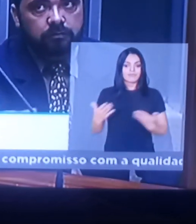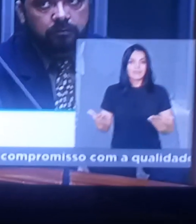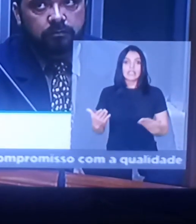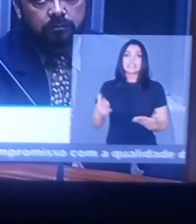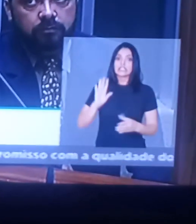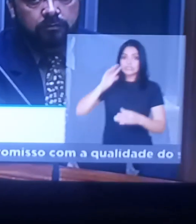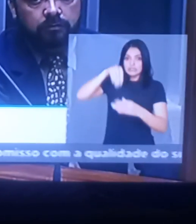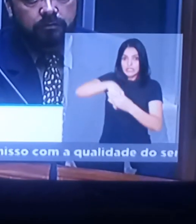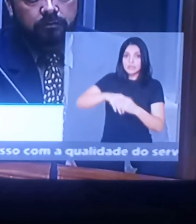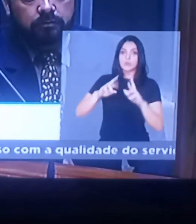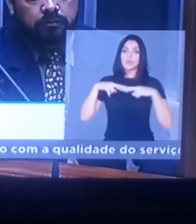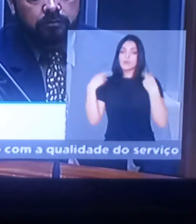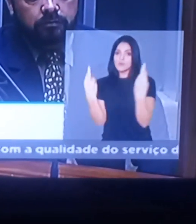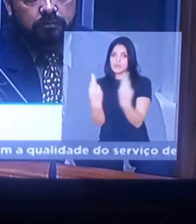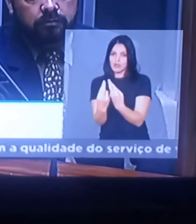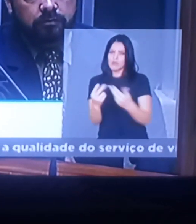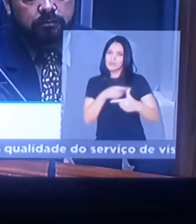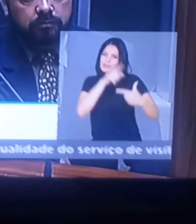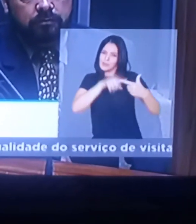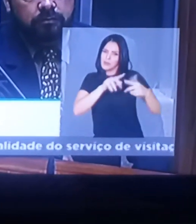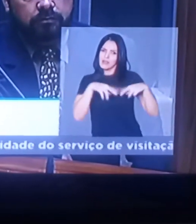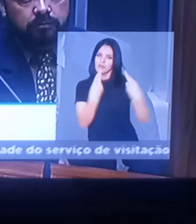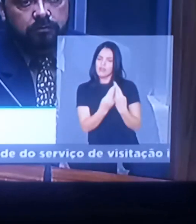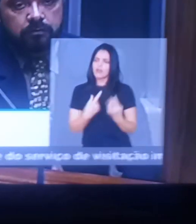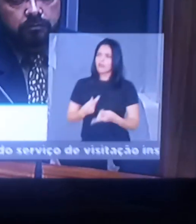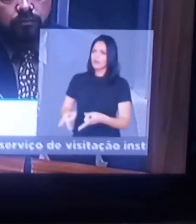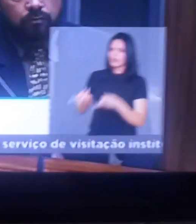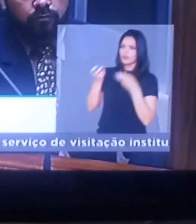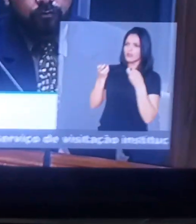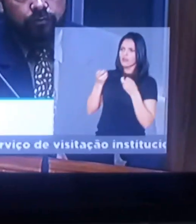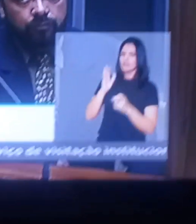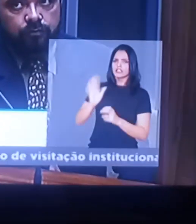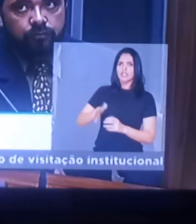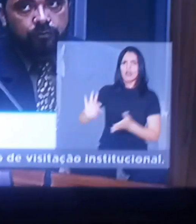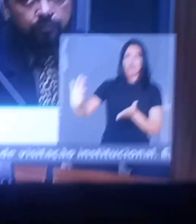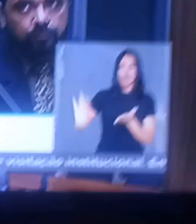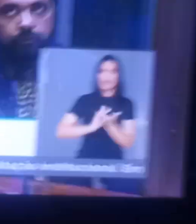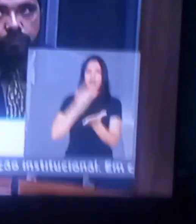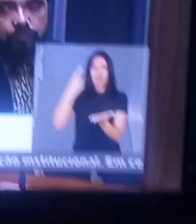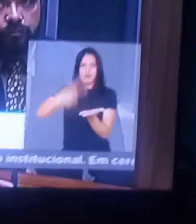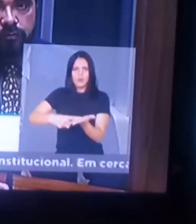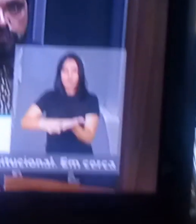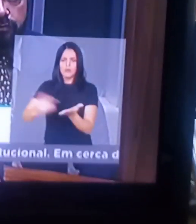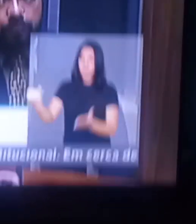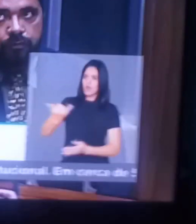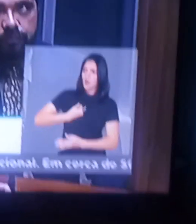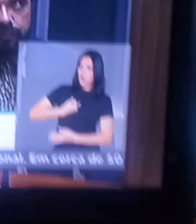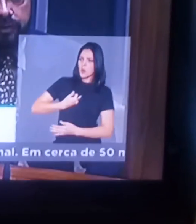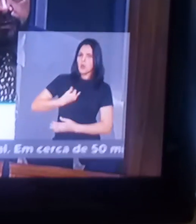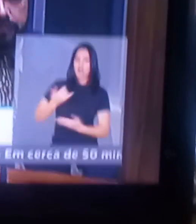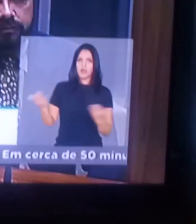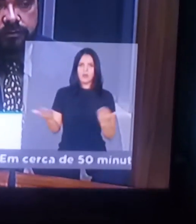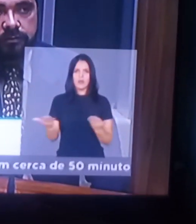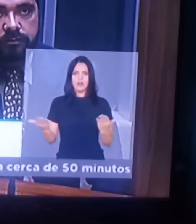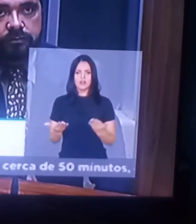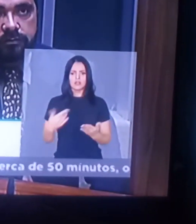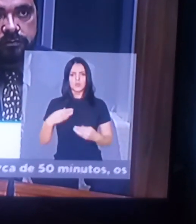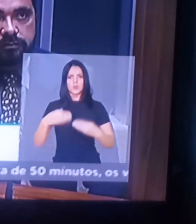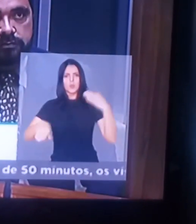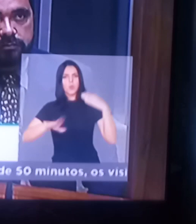estavam na reunião e quando a gente percebeu, já tinham assinado um acordo. Eles me falaram ali fora agora que